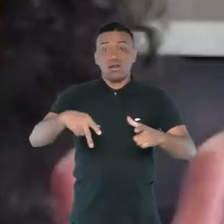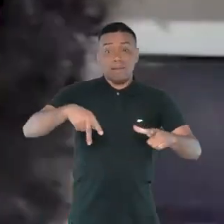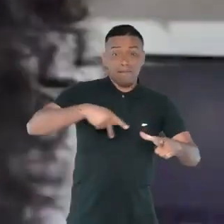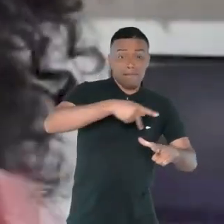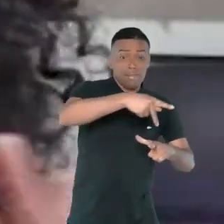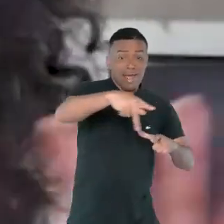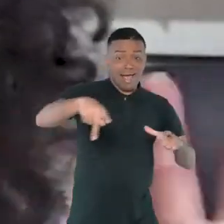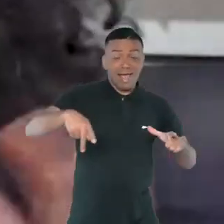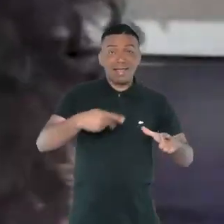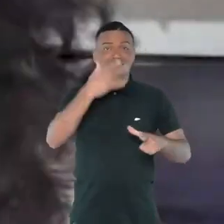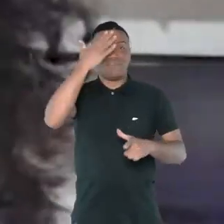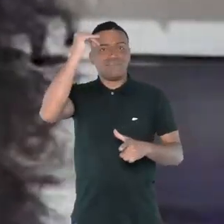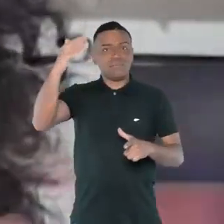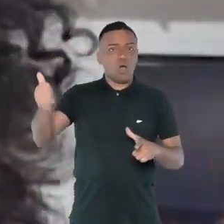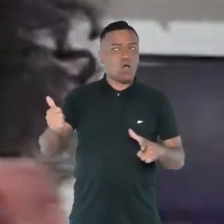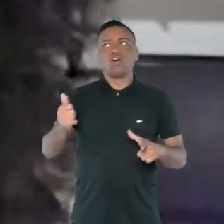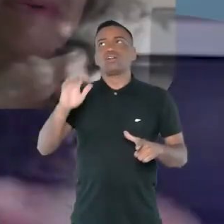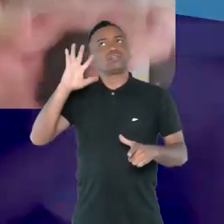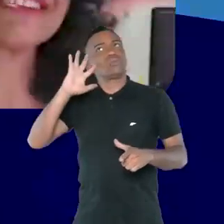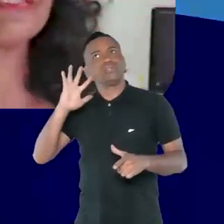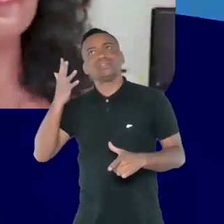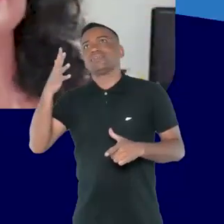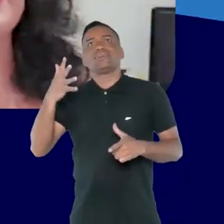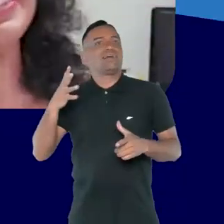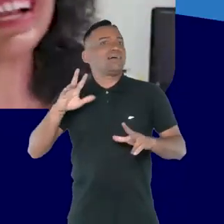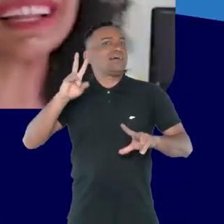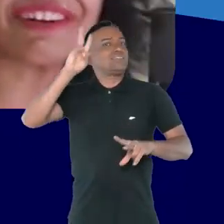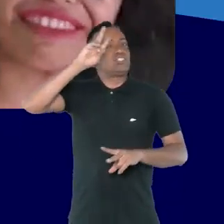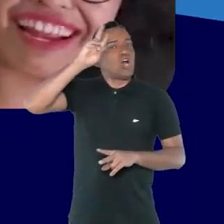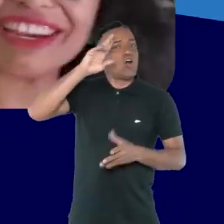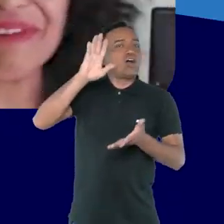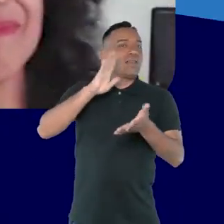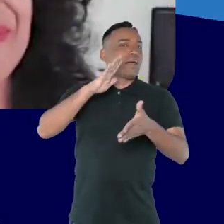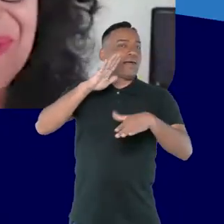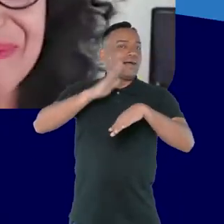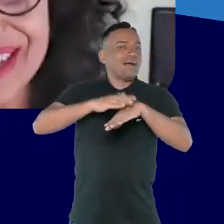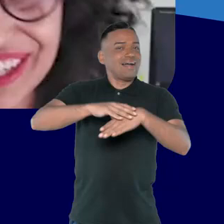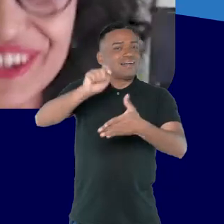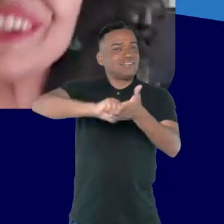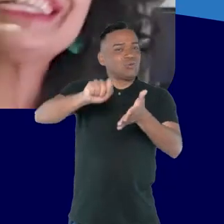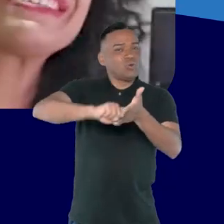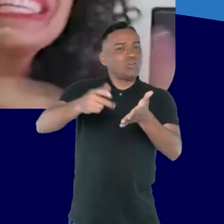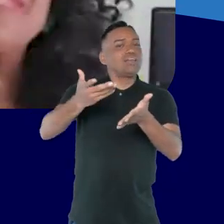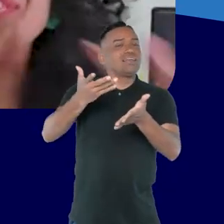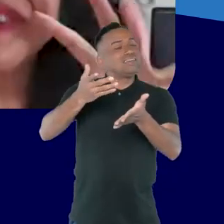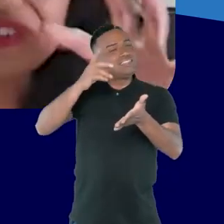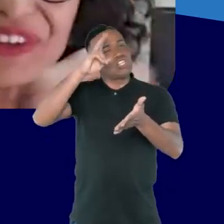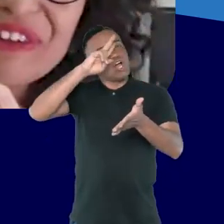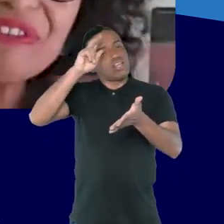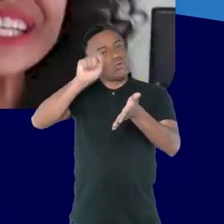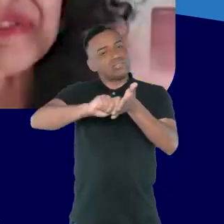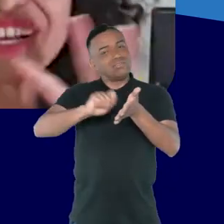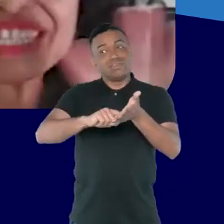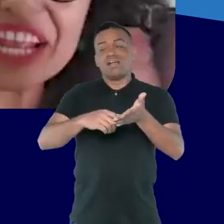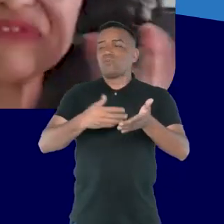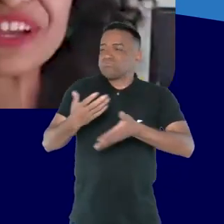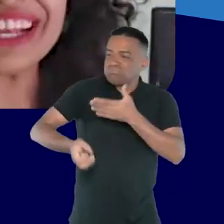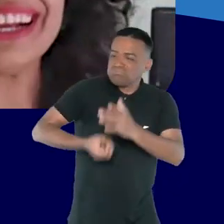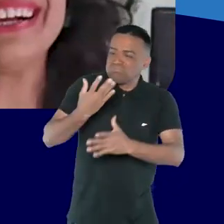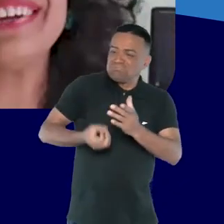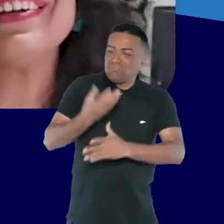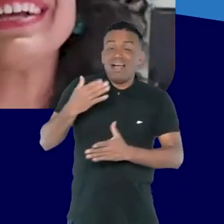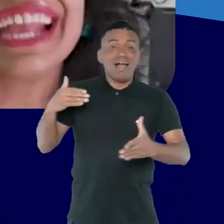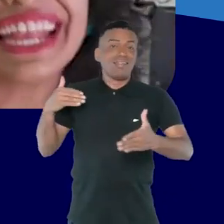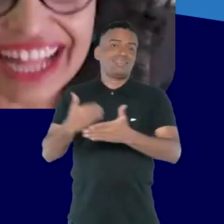uma praça lá famosa para poder ser a praça onde ela encontraria o amor em Barcelona. Então, assim, tudo fui se fazendo,